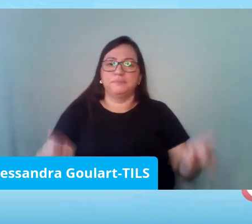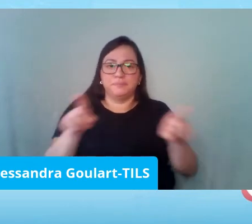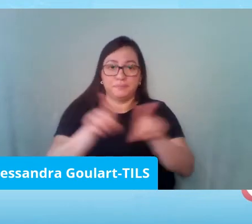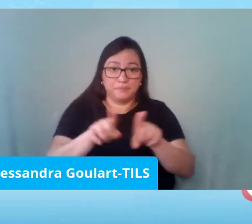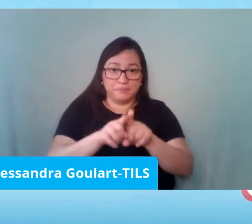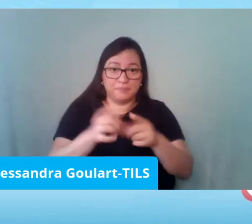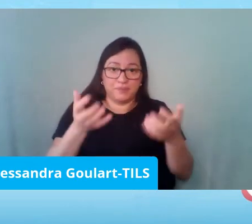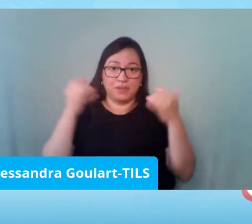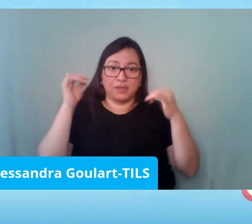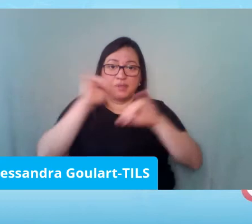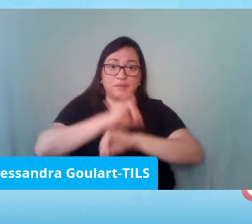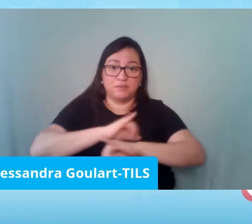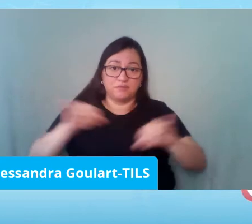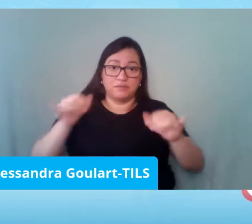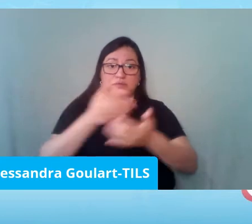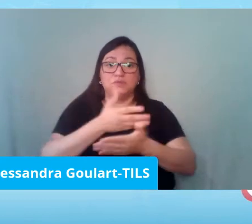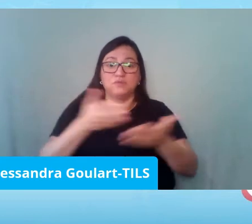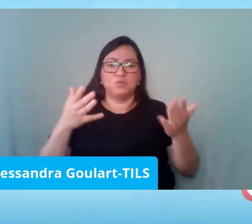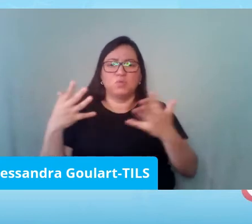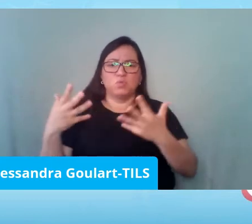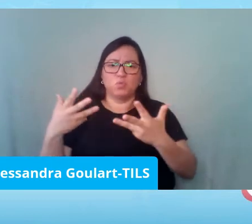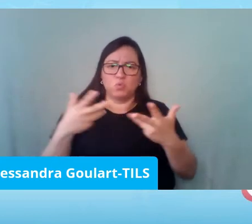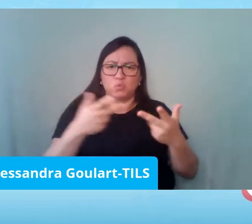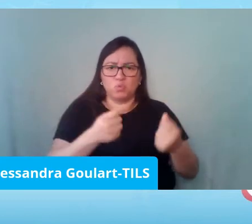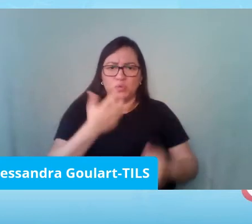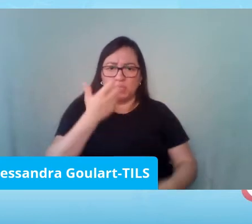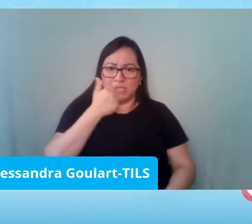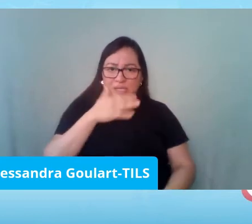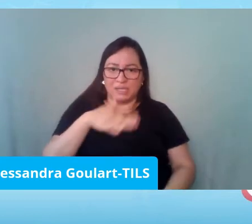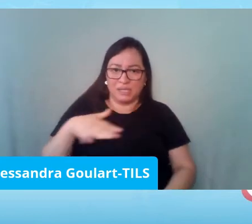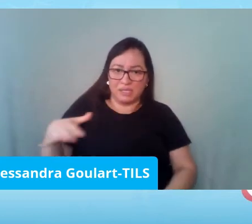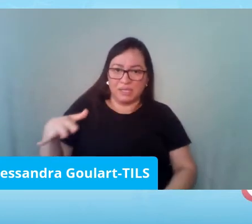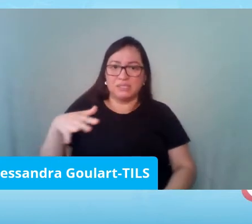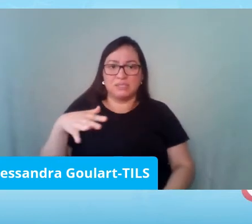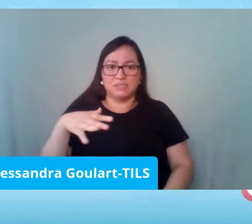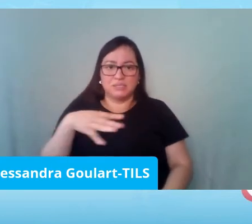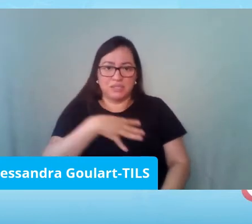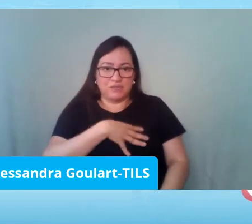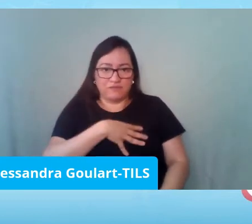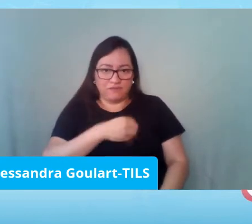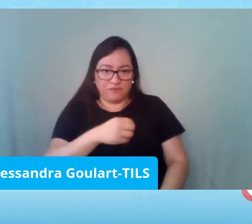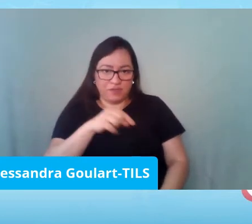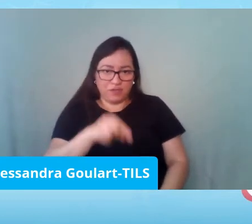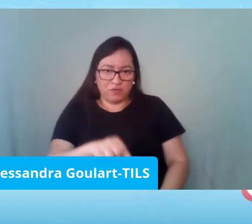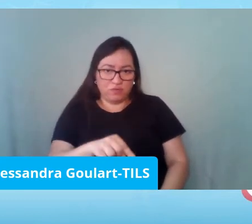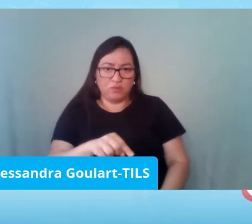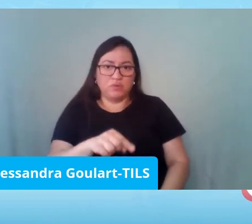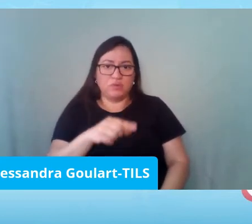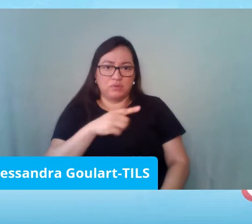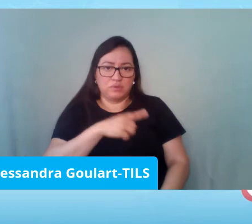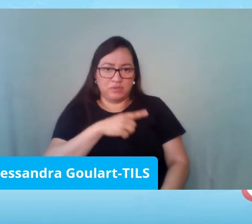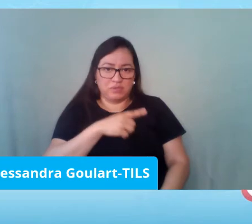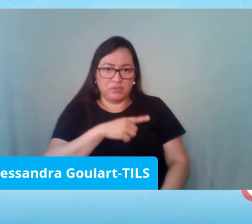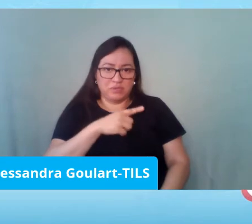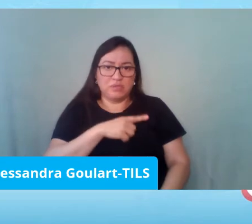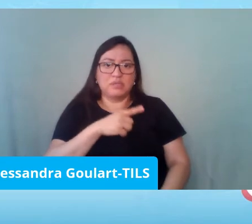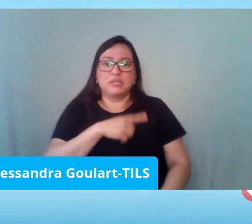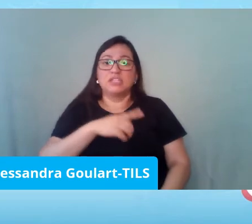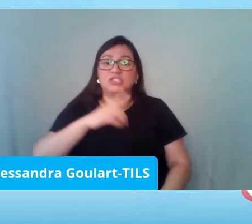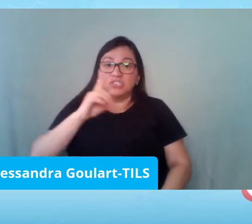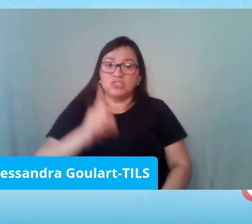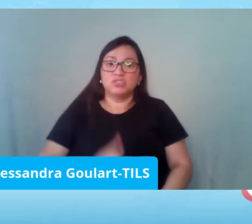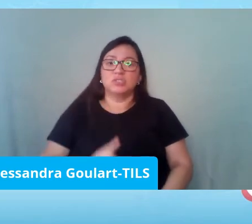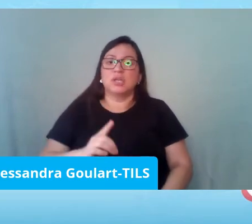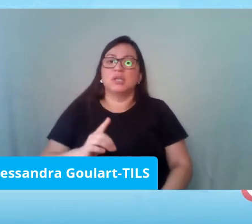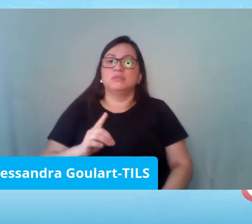vocês que toda criança filha de mãe com HIV tem direito a receber a fórmula láctea até 1 ano de